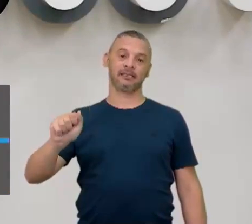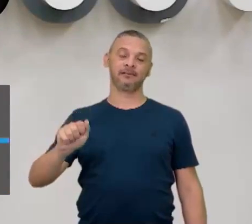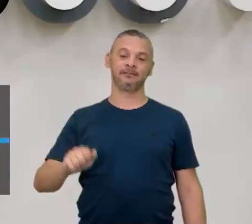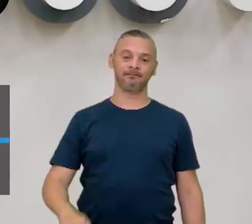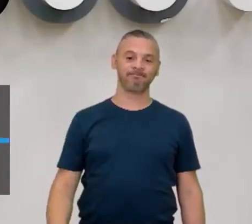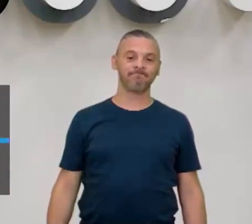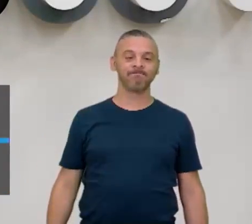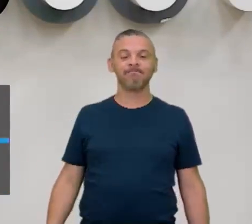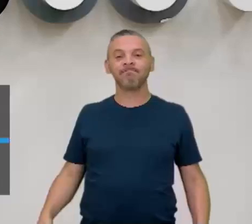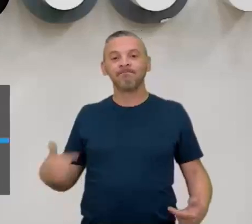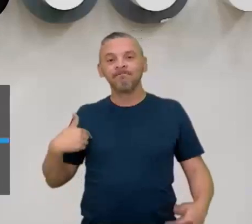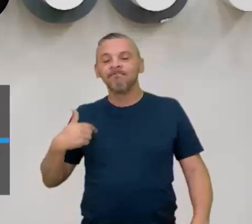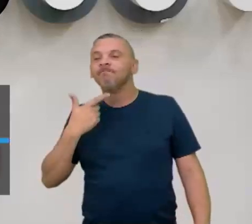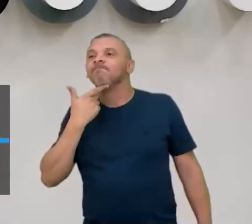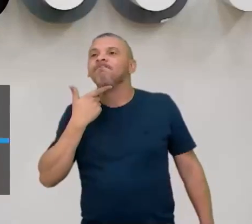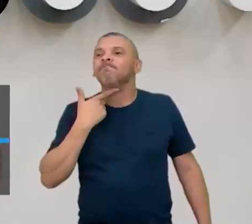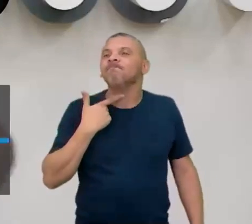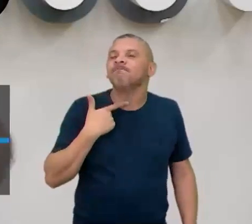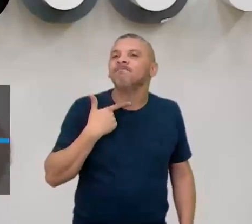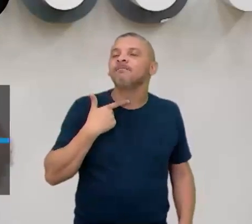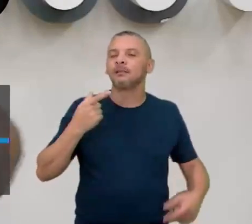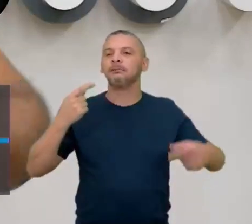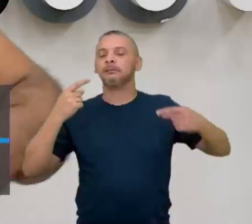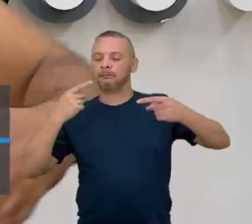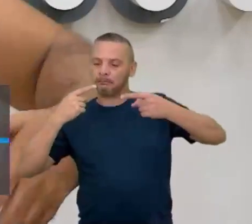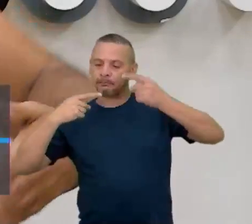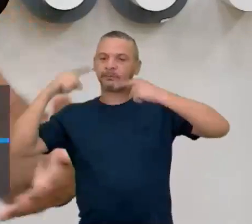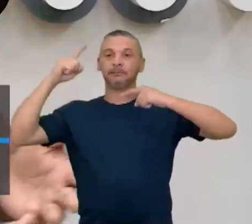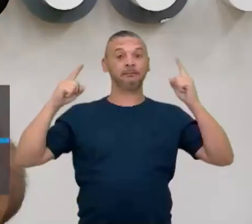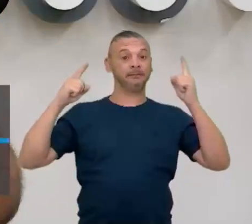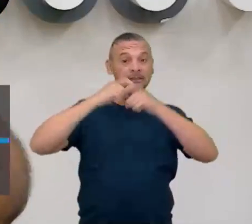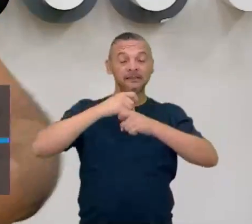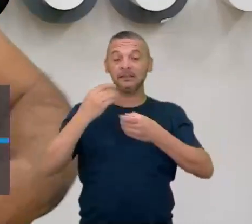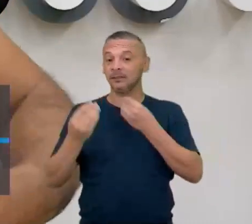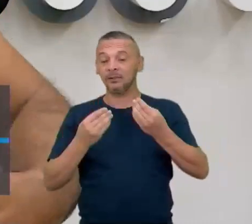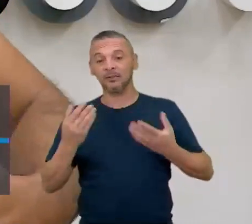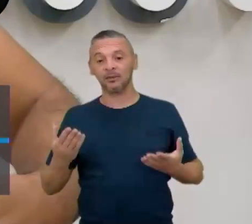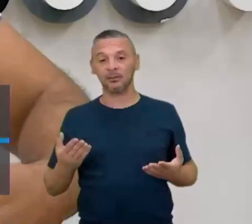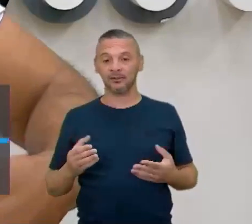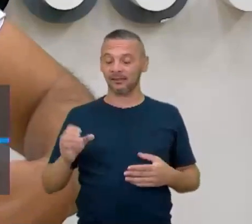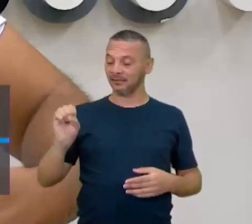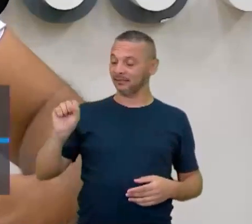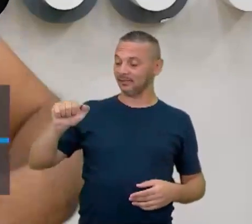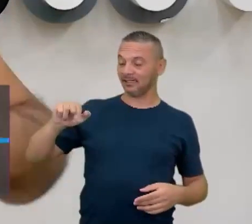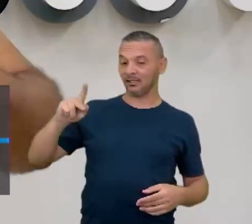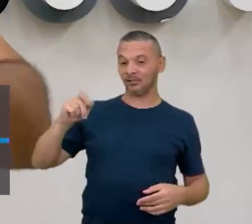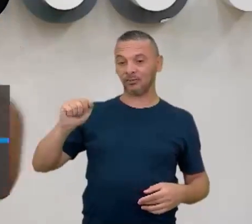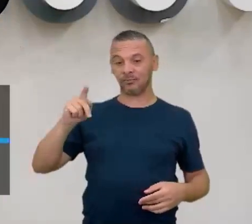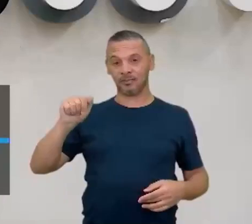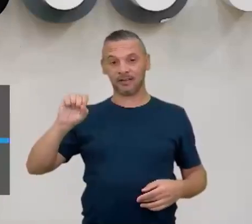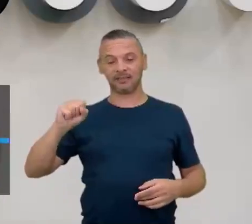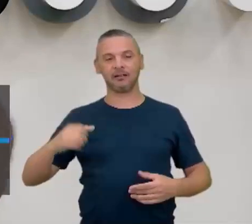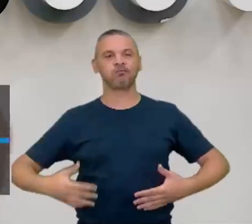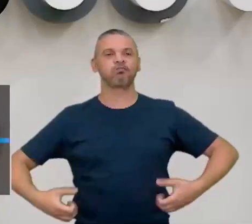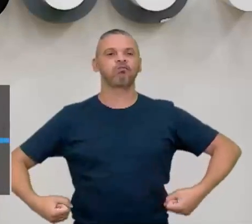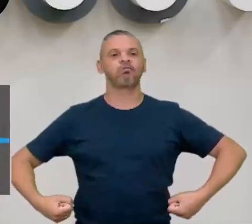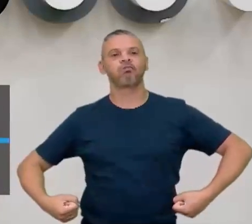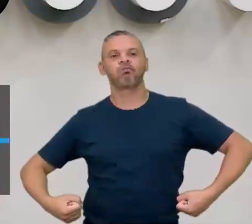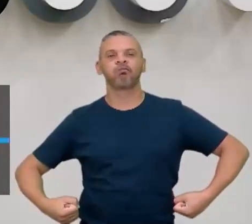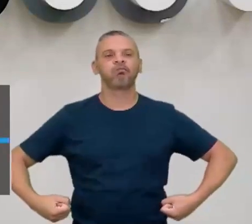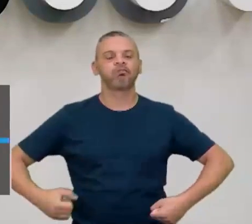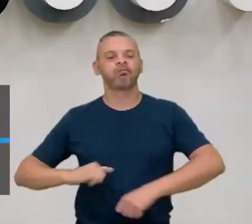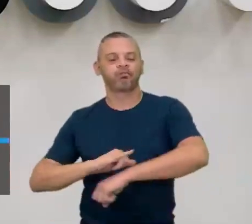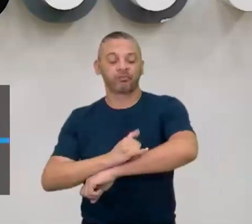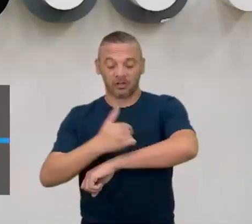Mas eu queria um desafio diferente, porque o Sancho Panza é mais gordinho, mais rechonchudinho, e ele era menor. Então eu tinha que